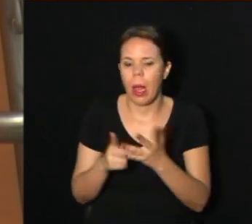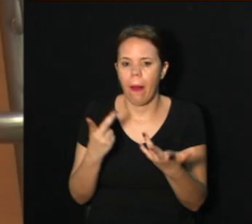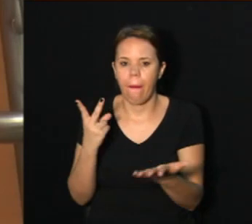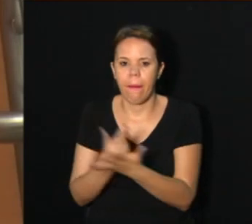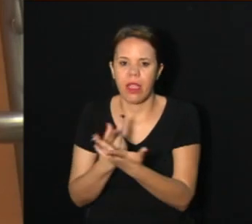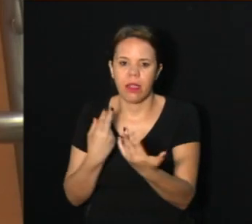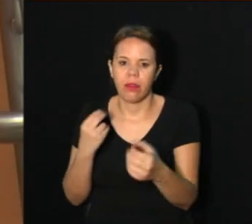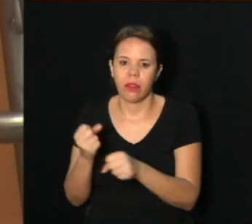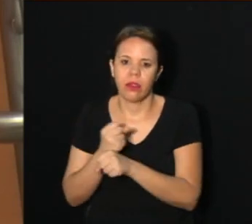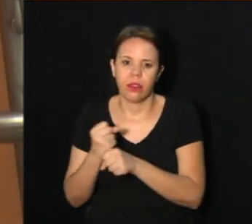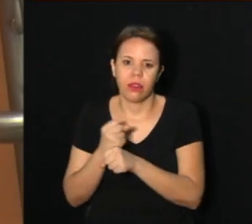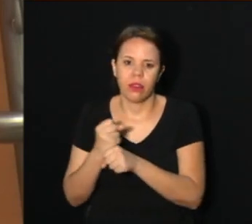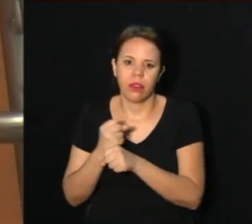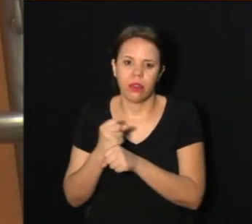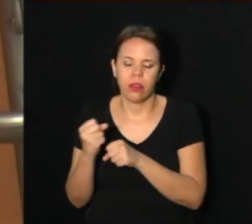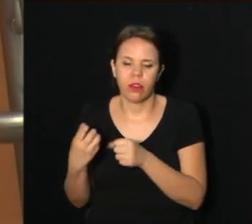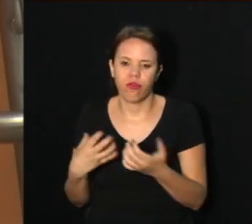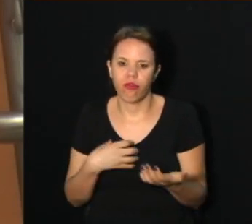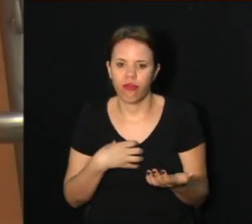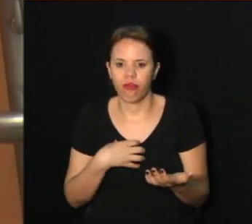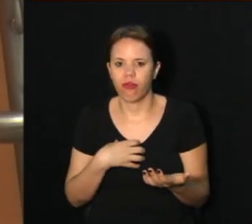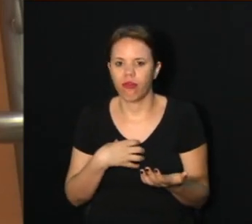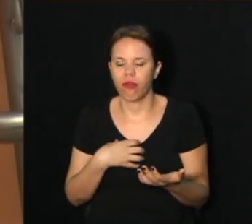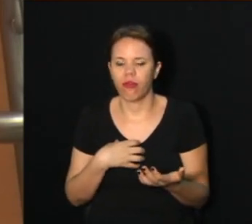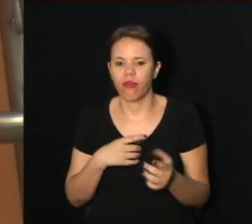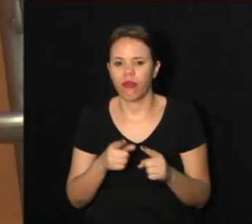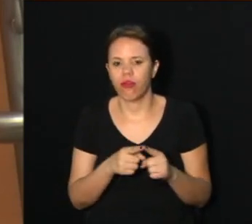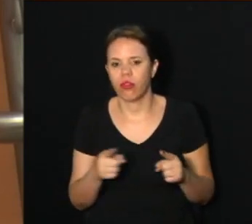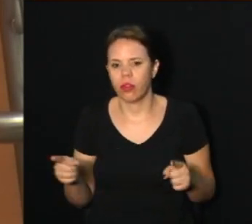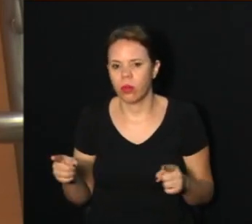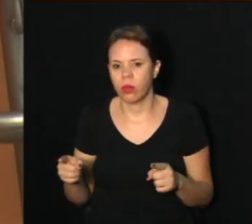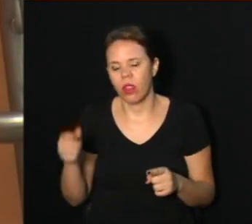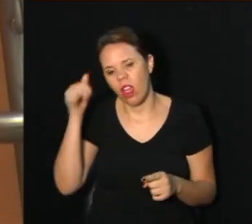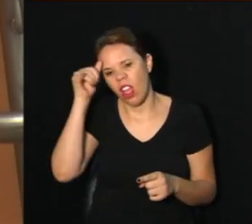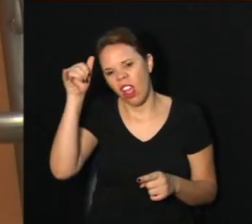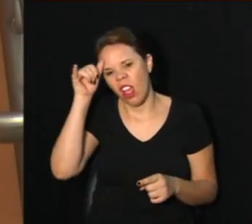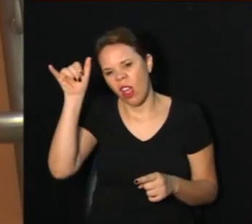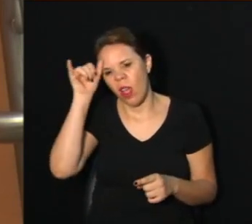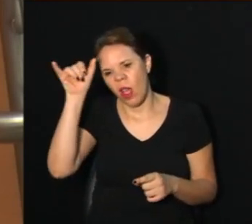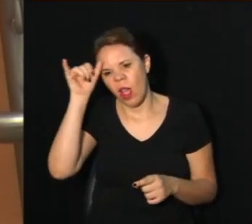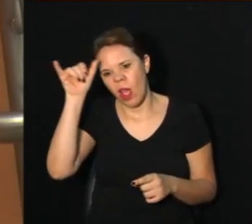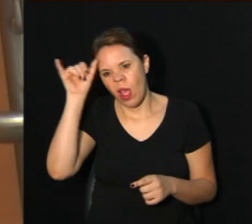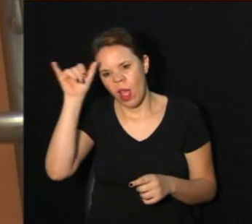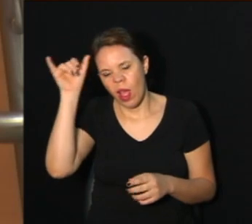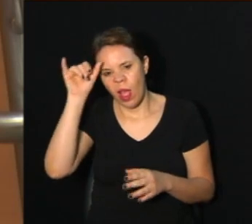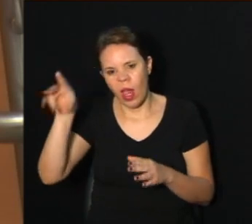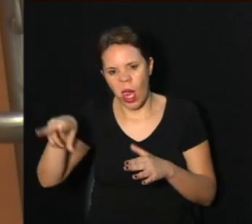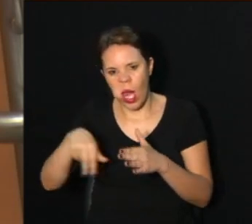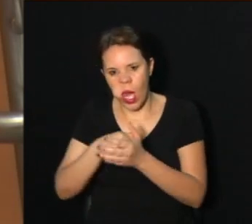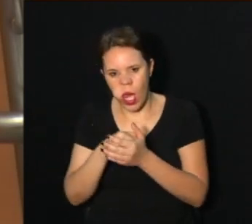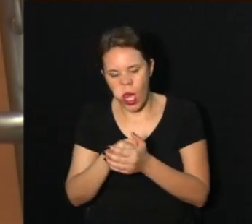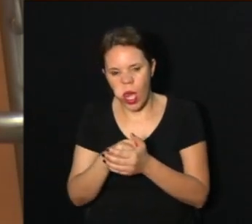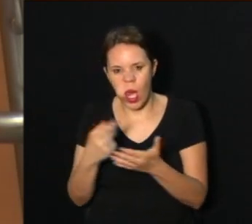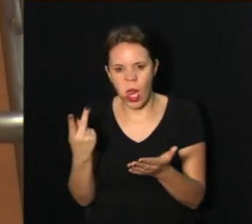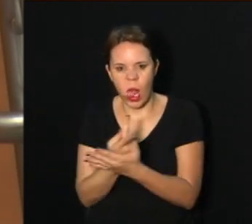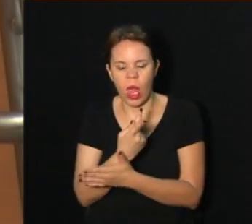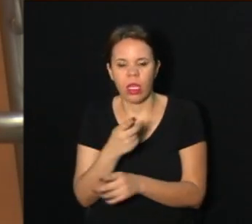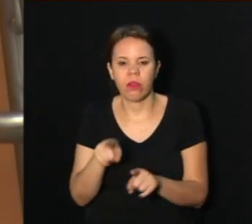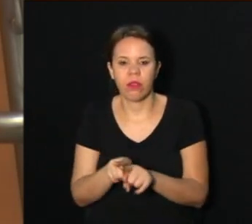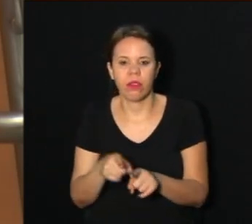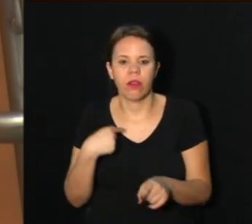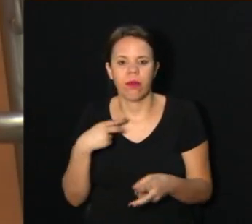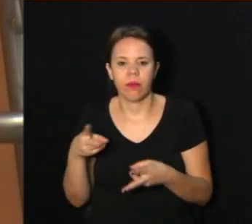anos, mas é o espírito do tempo que a sociedade está pedindo. O combate à corrupção e o combate à impunidade. Eu vejo